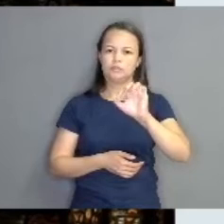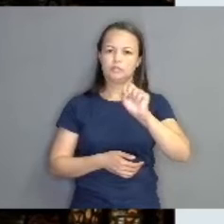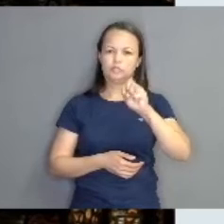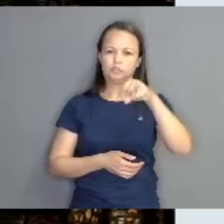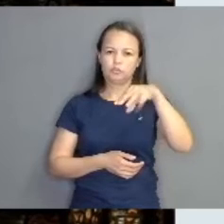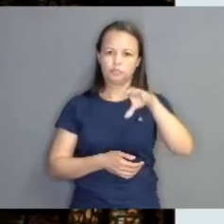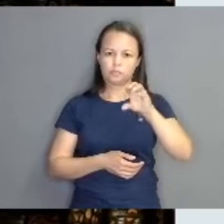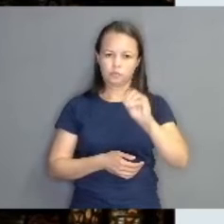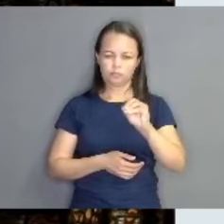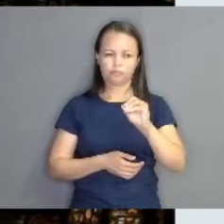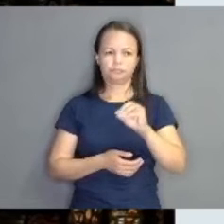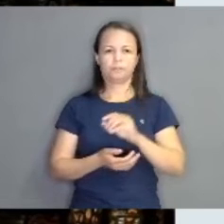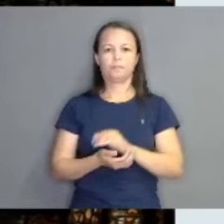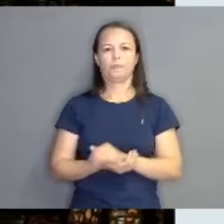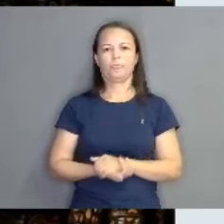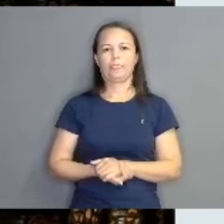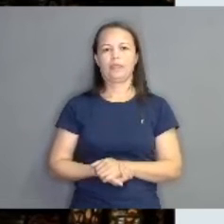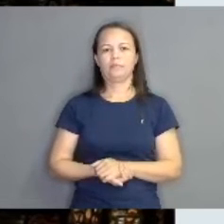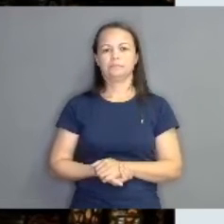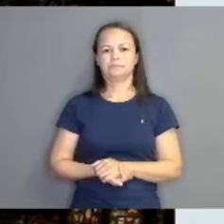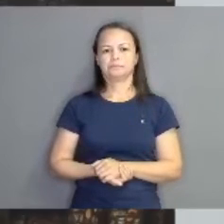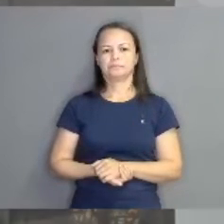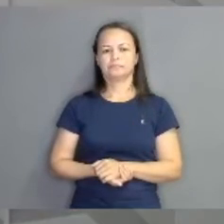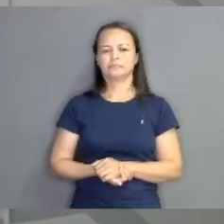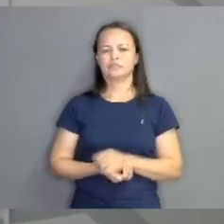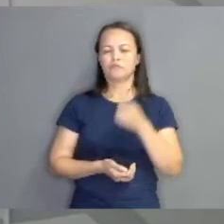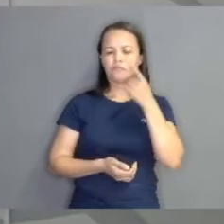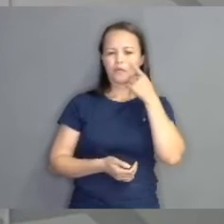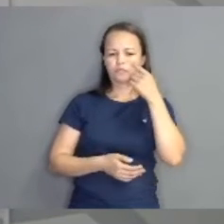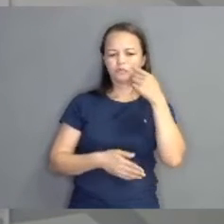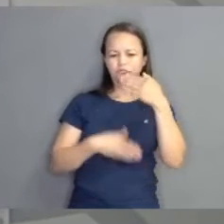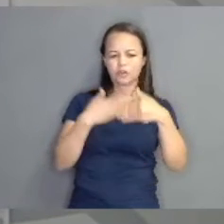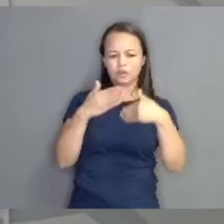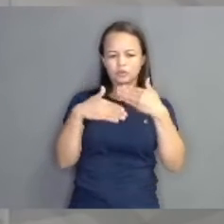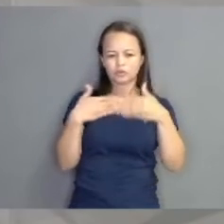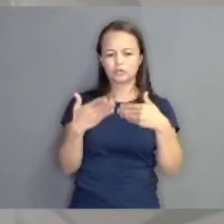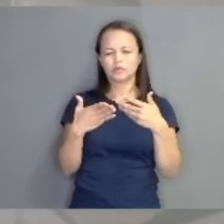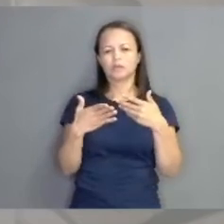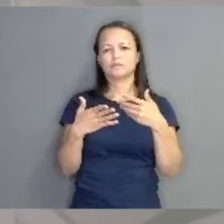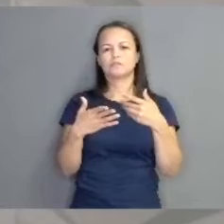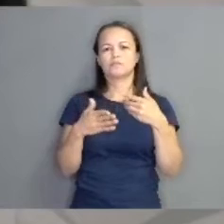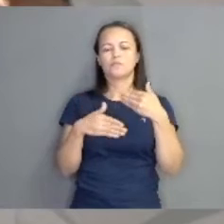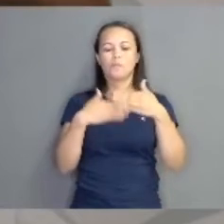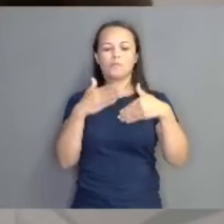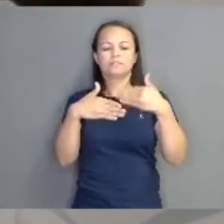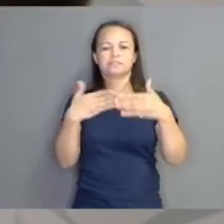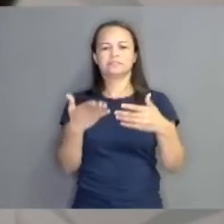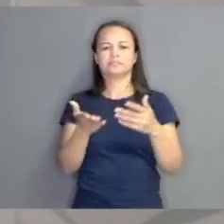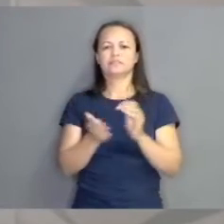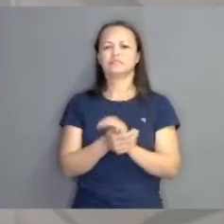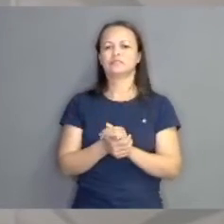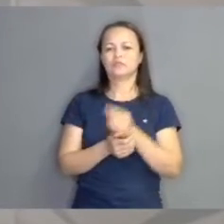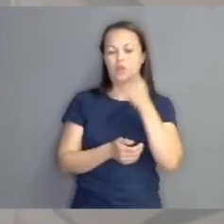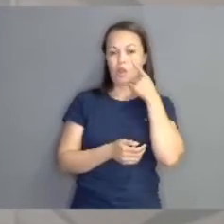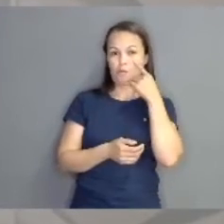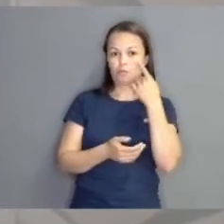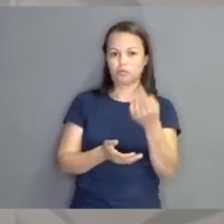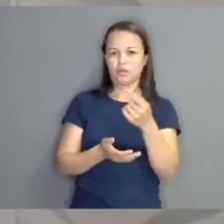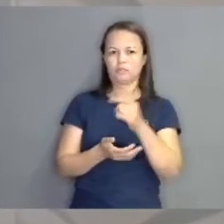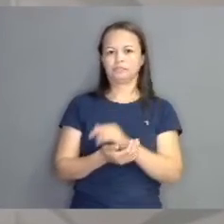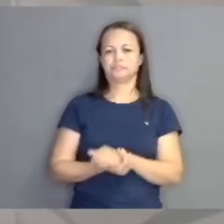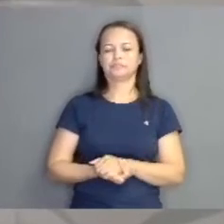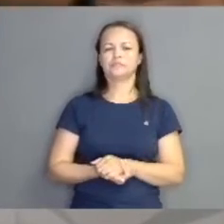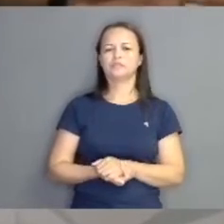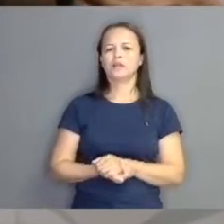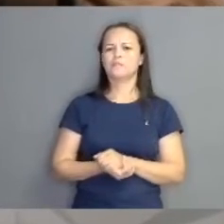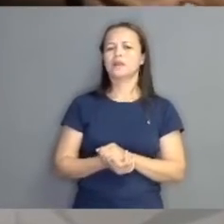adiante, tá certo? Vamos ver o que teria ocorrido um pouco mais adiante. Mas vamos lá. Primeira característica,